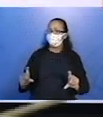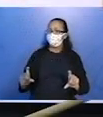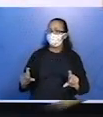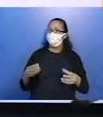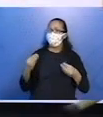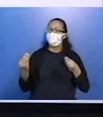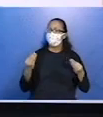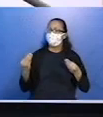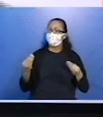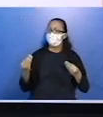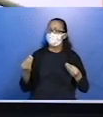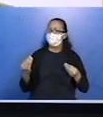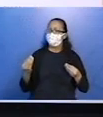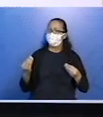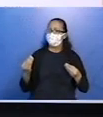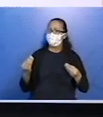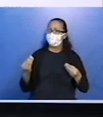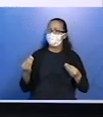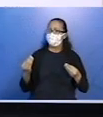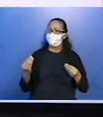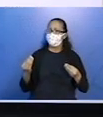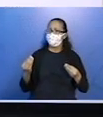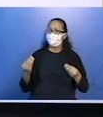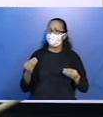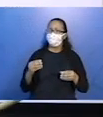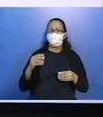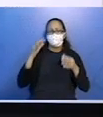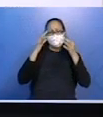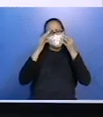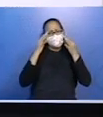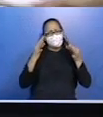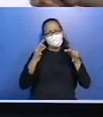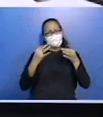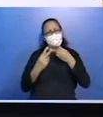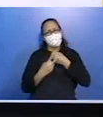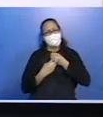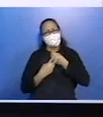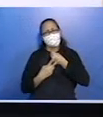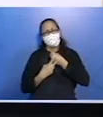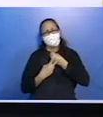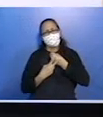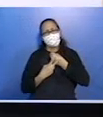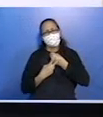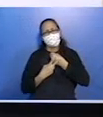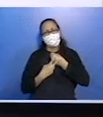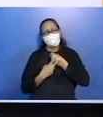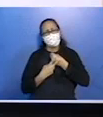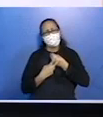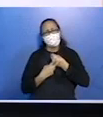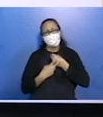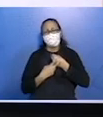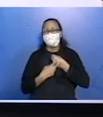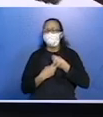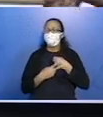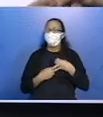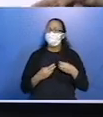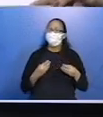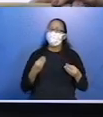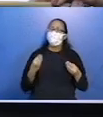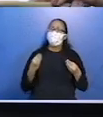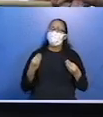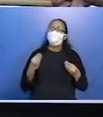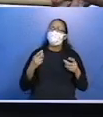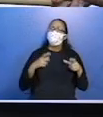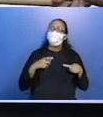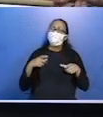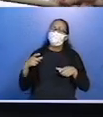é possível? Lembra que você tem que prestar atenção nos verbos? Um sabugo que ficou sábio. Aonde está o verbo